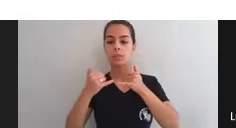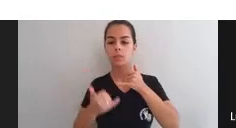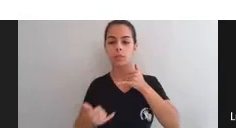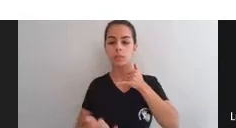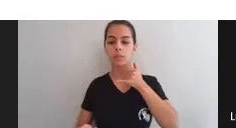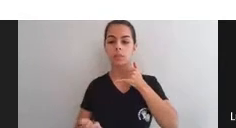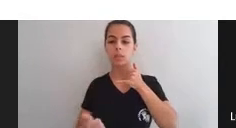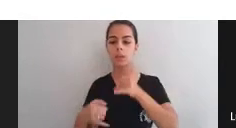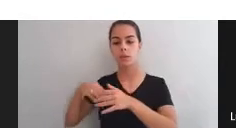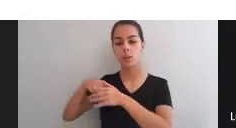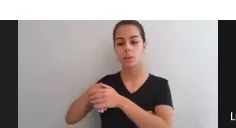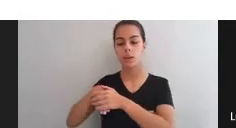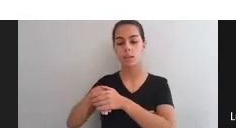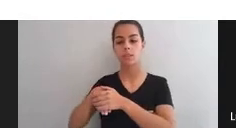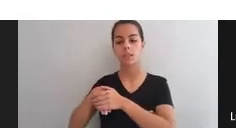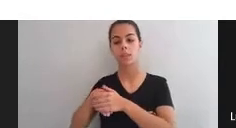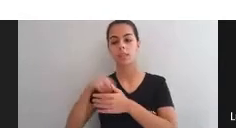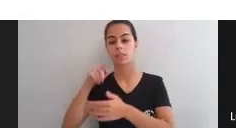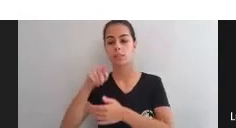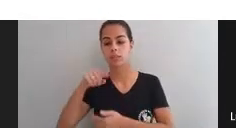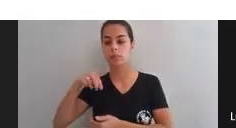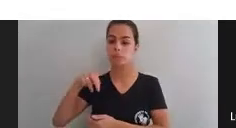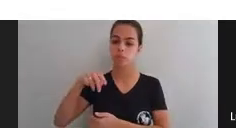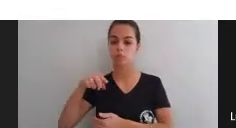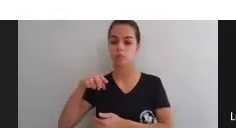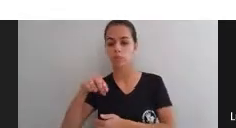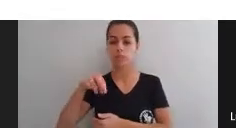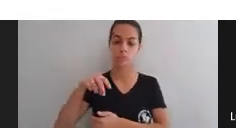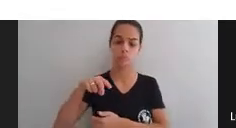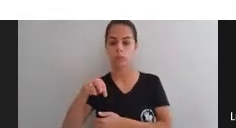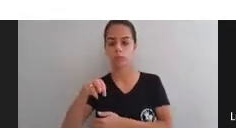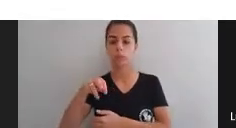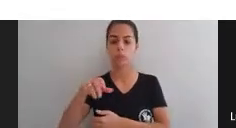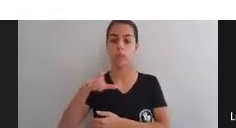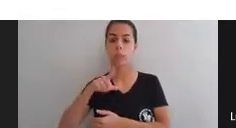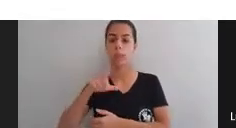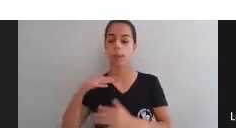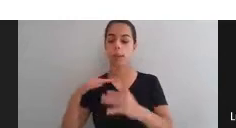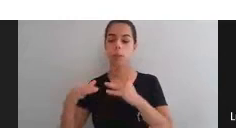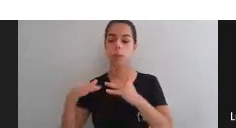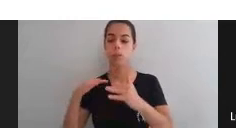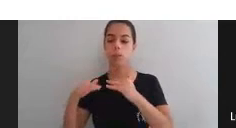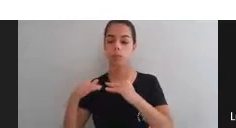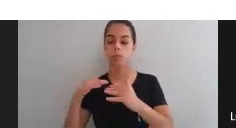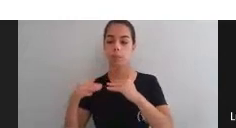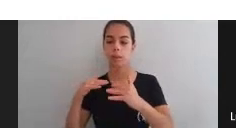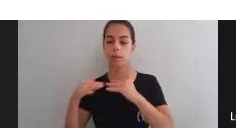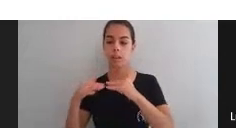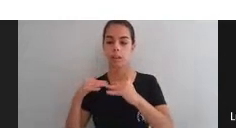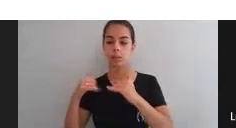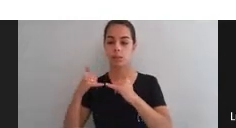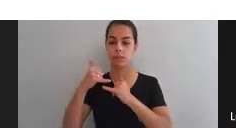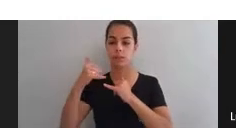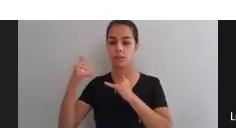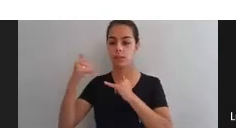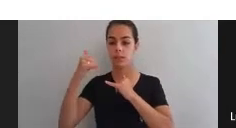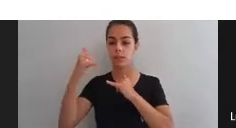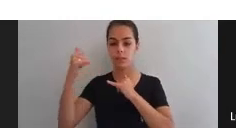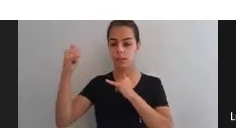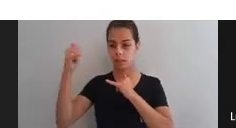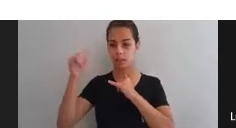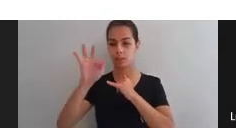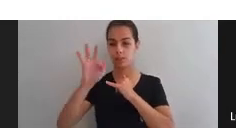se ele está no seu bolso, à medida que você vai andando, o que você vai fazendo? Você vai dando um movimento ali para o fone, né? Para os fios que compõem o fone,